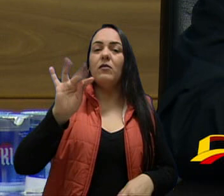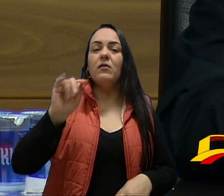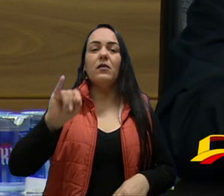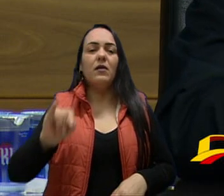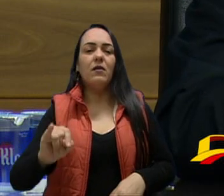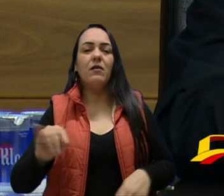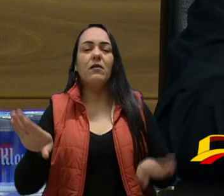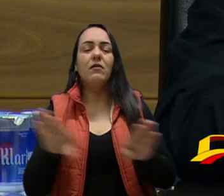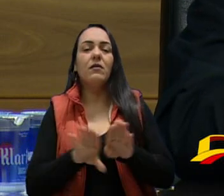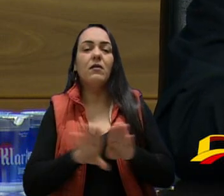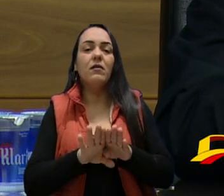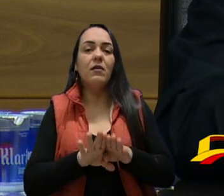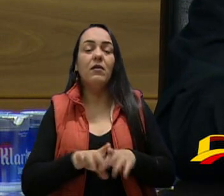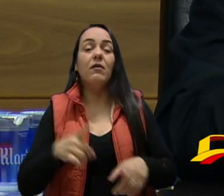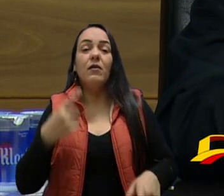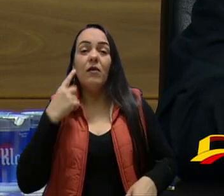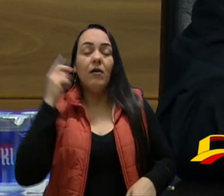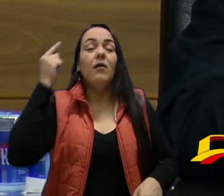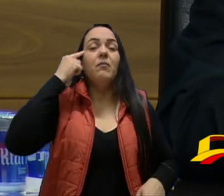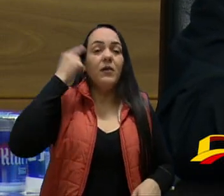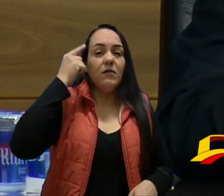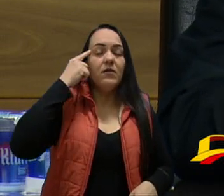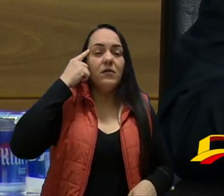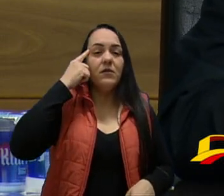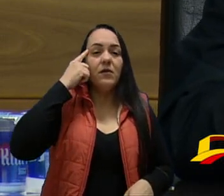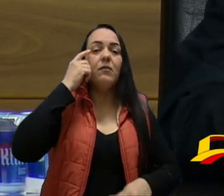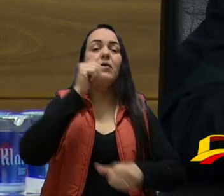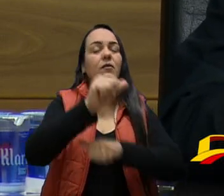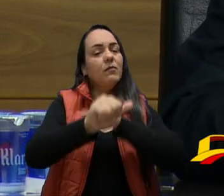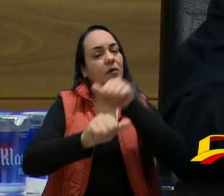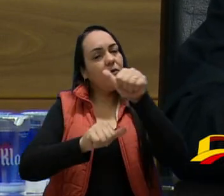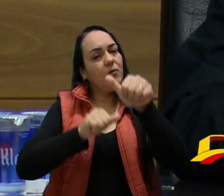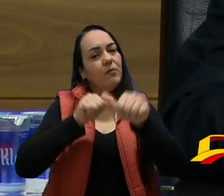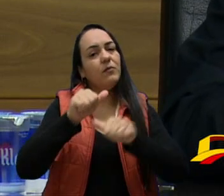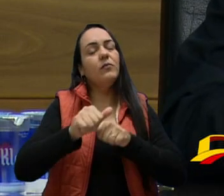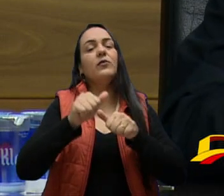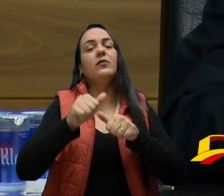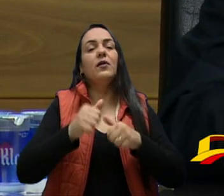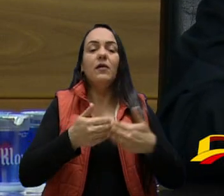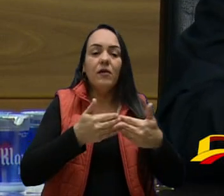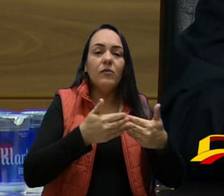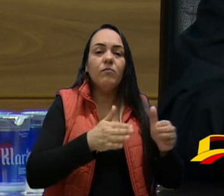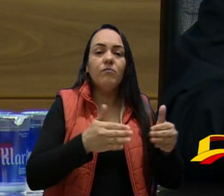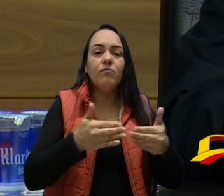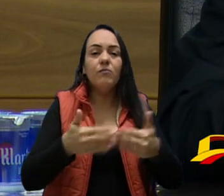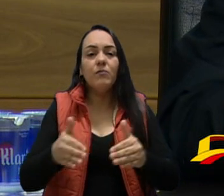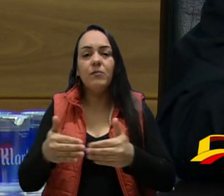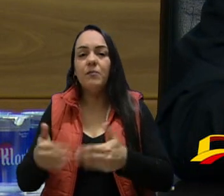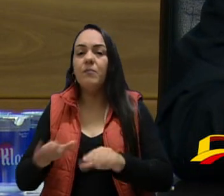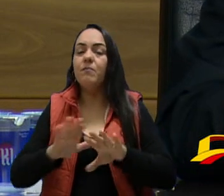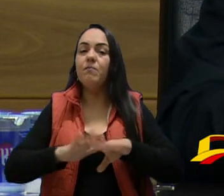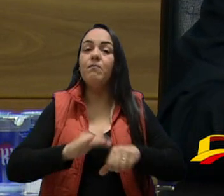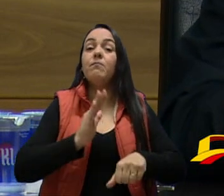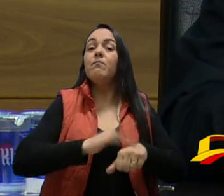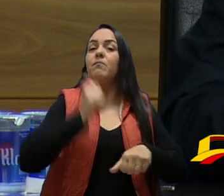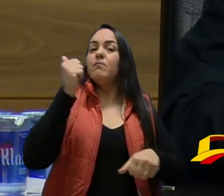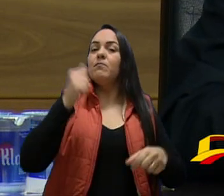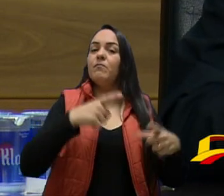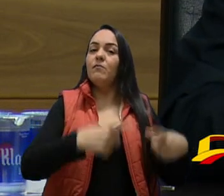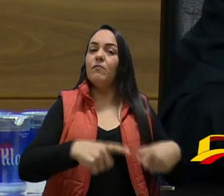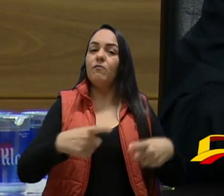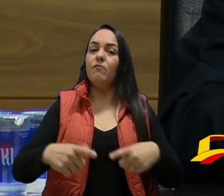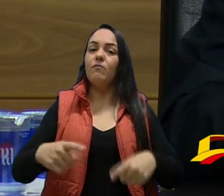esses nos condicionam a provavelmente a mudar de faixa não é como o o